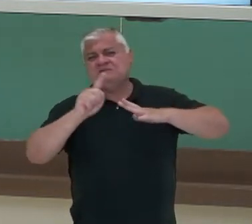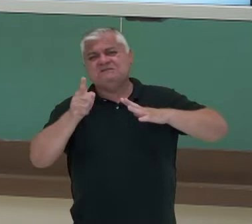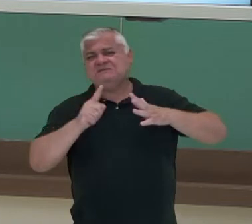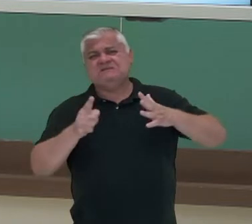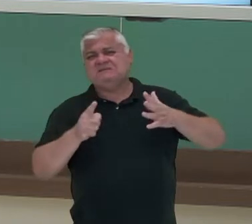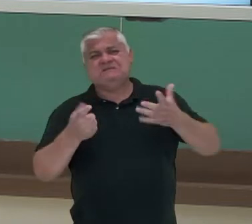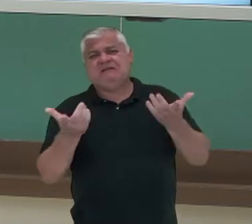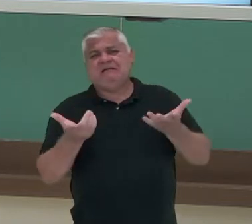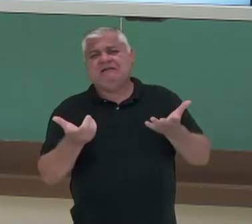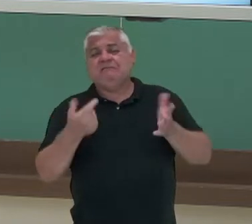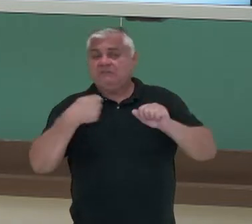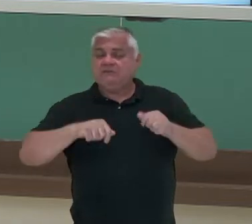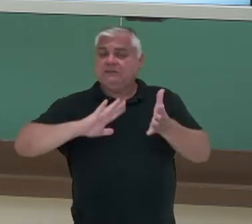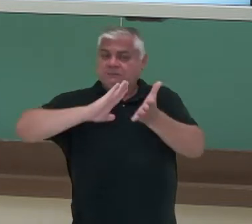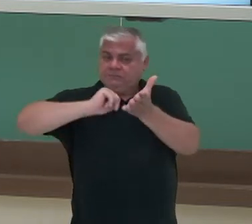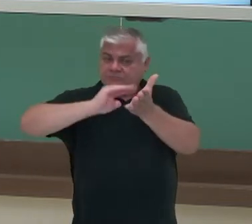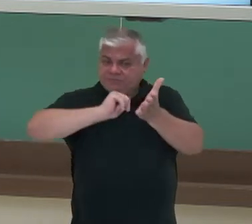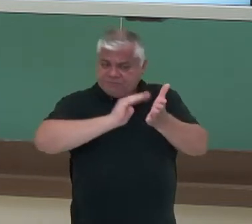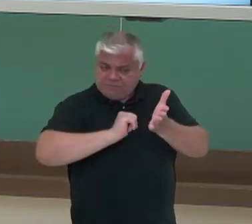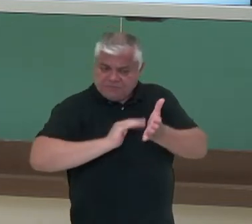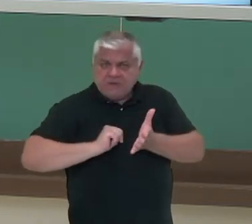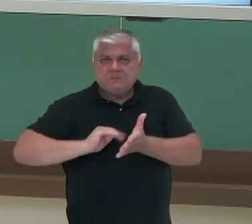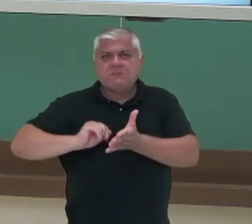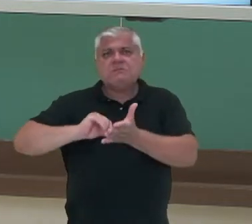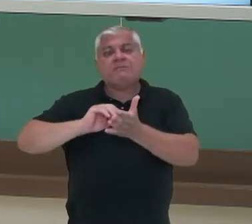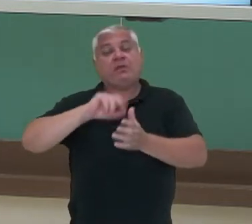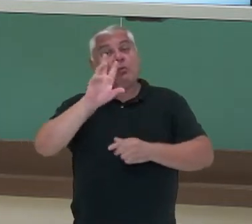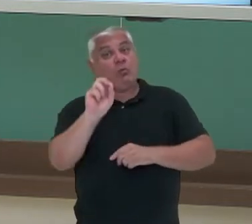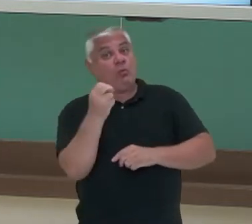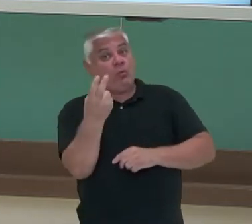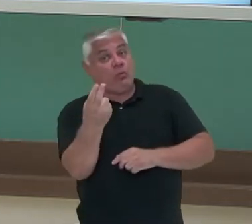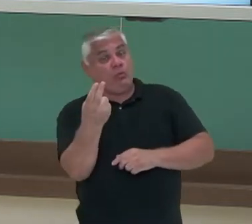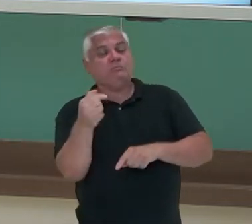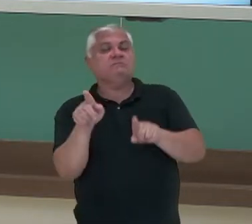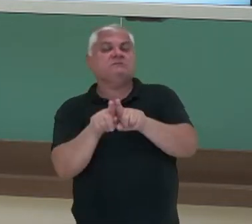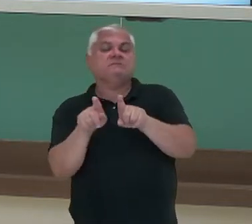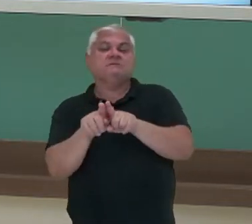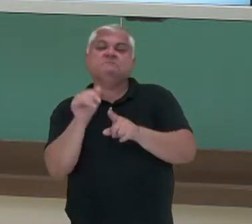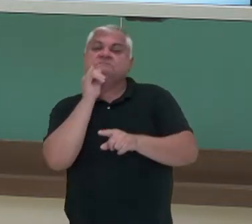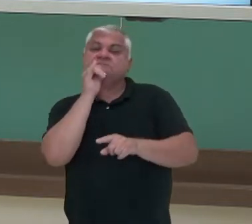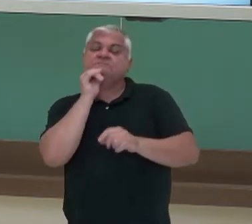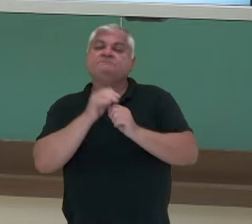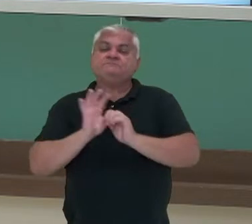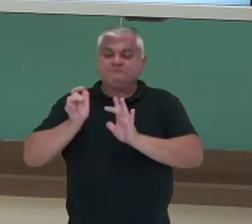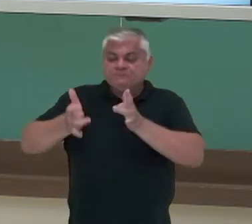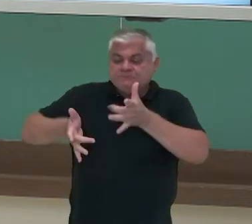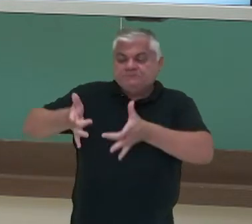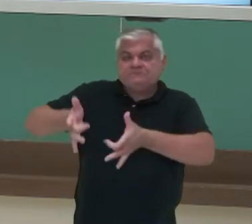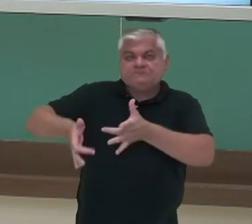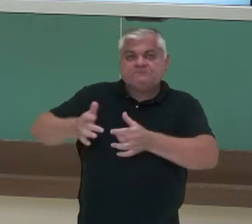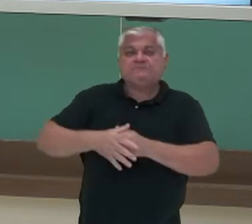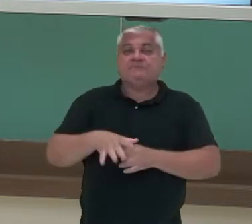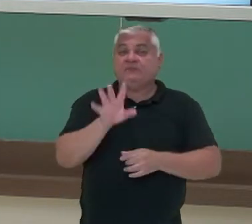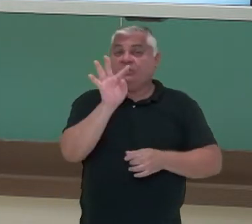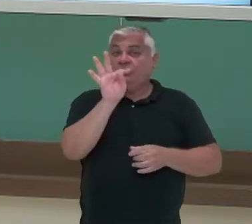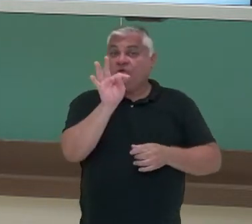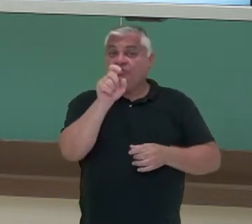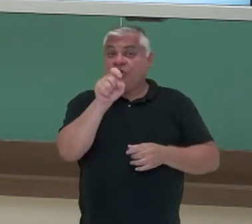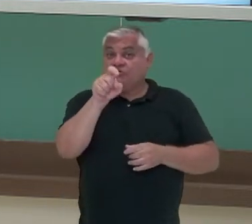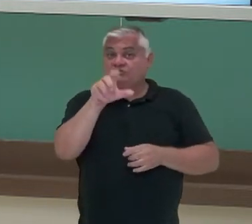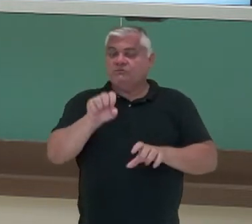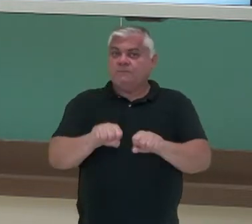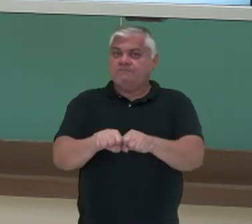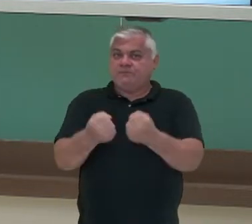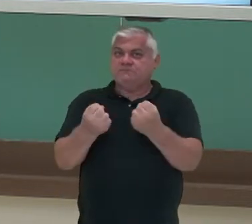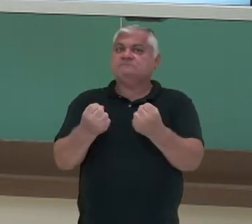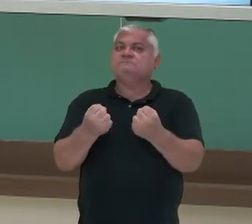não precisa utilizar, ou também a questão daqueles resíduos que são tóxicos para o nosso corpo